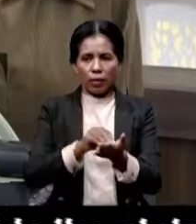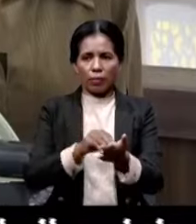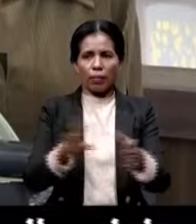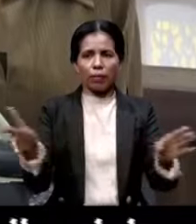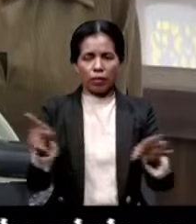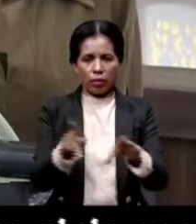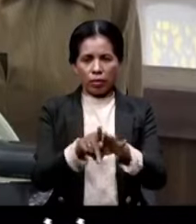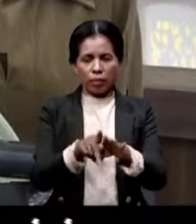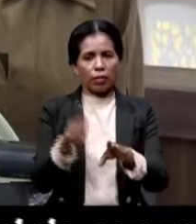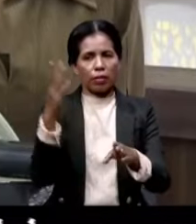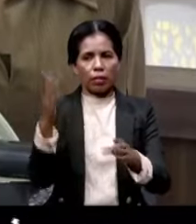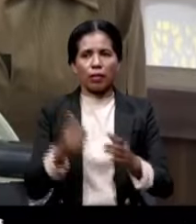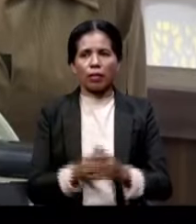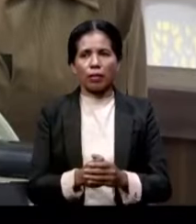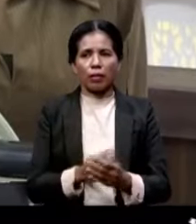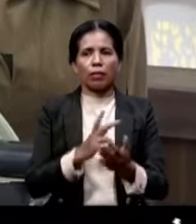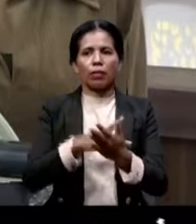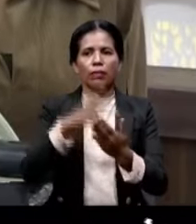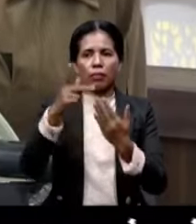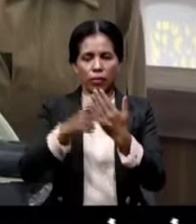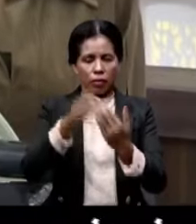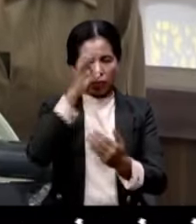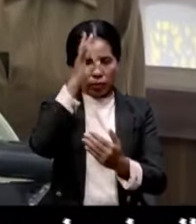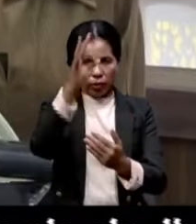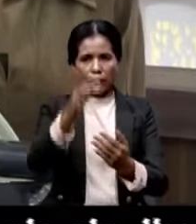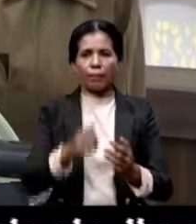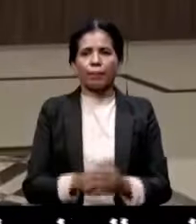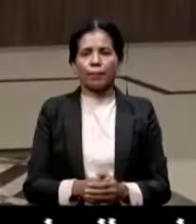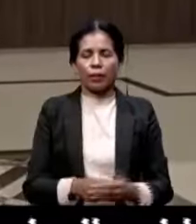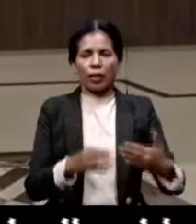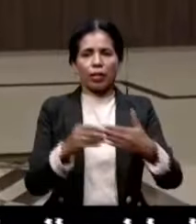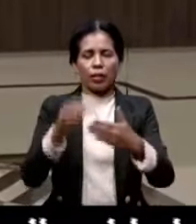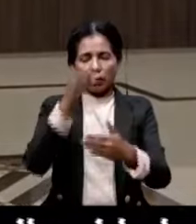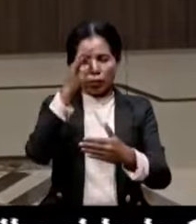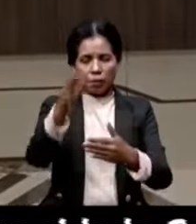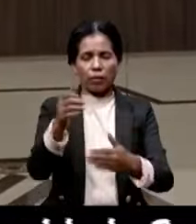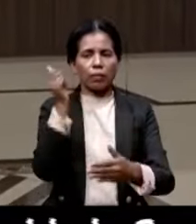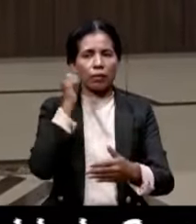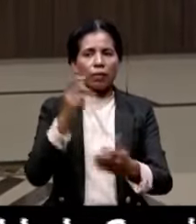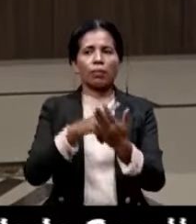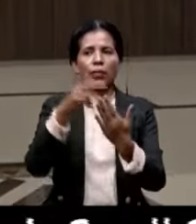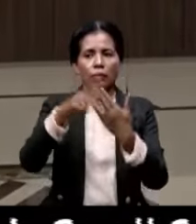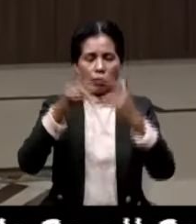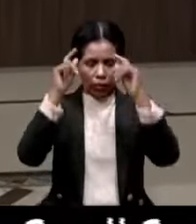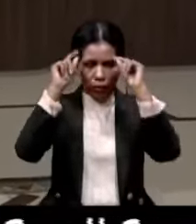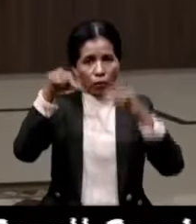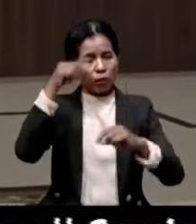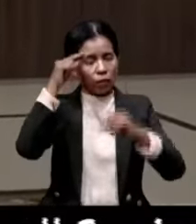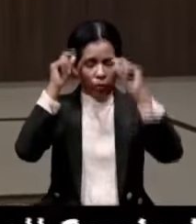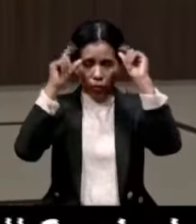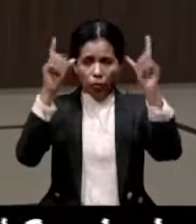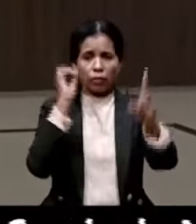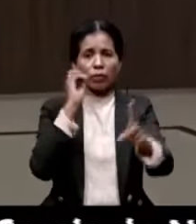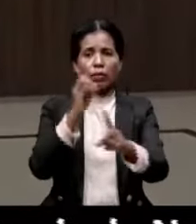e esse programa Futuro Líderes. Líder Futuro Bazian no dar programa Governo Timor-Leste, lebe o objetivo a